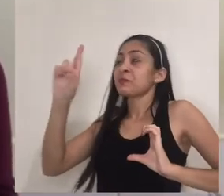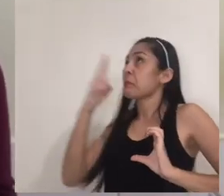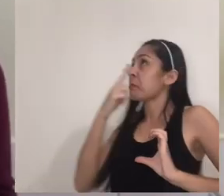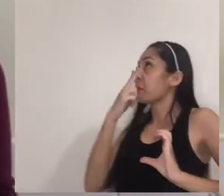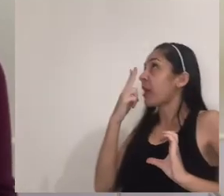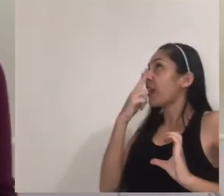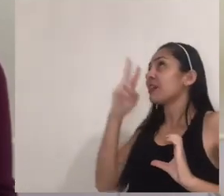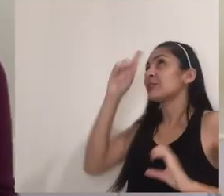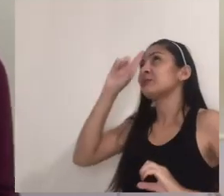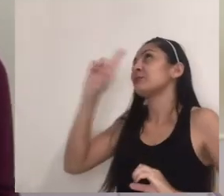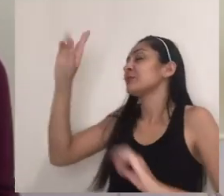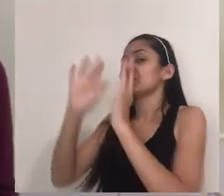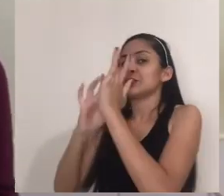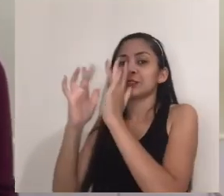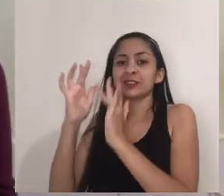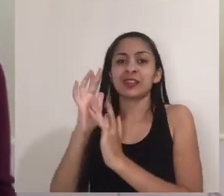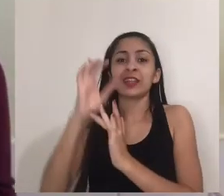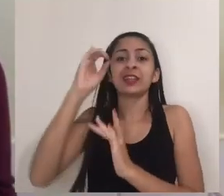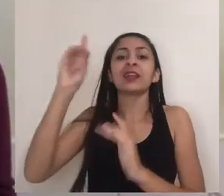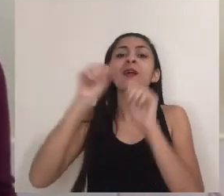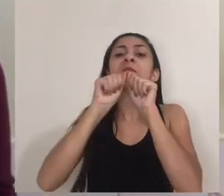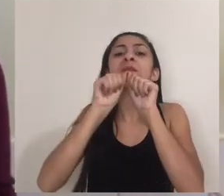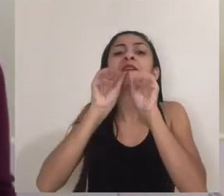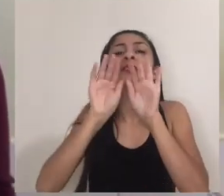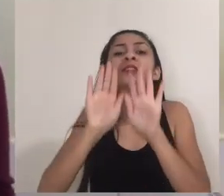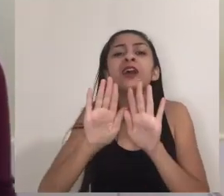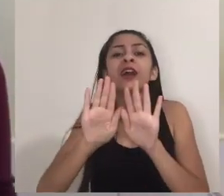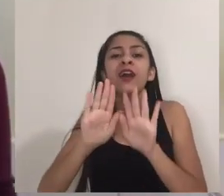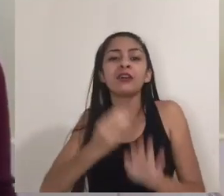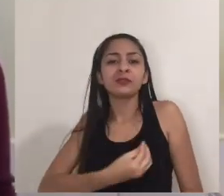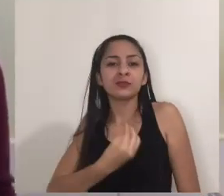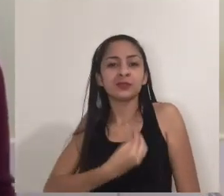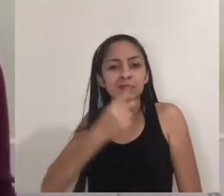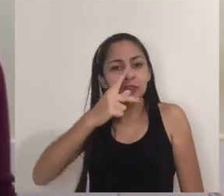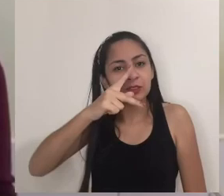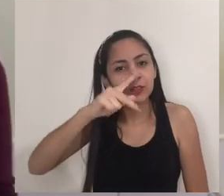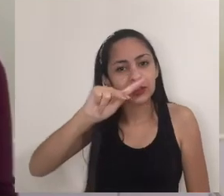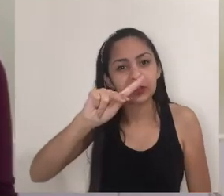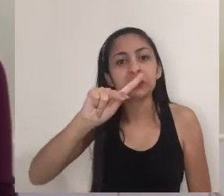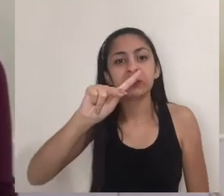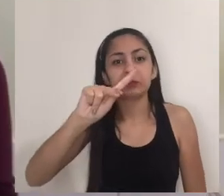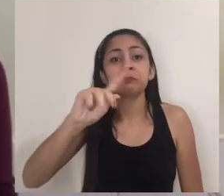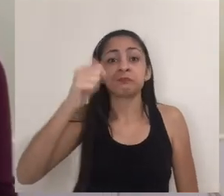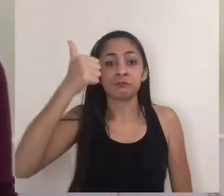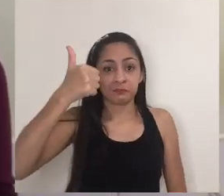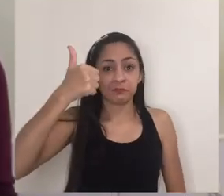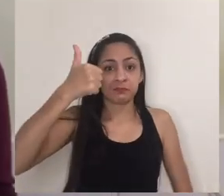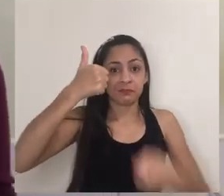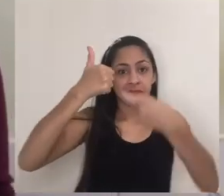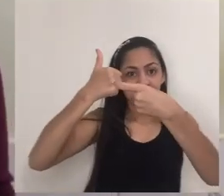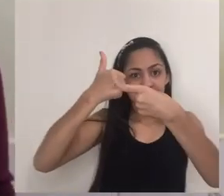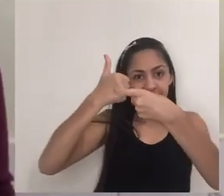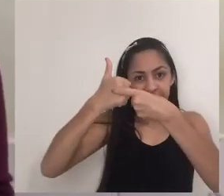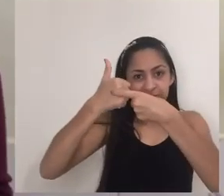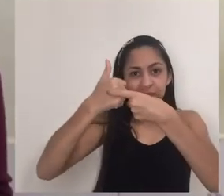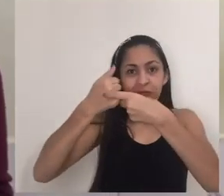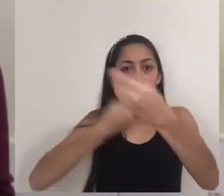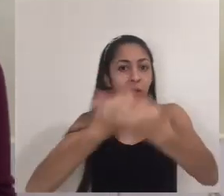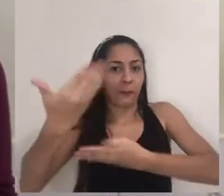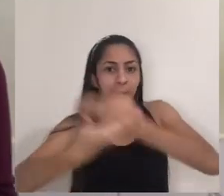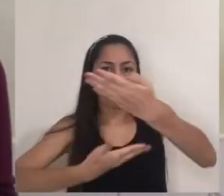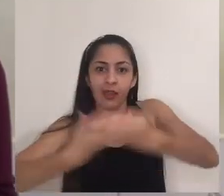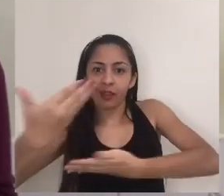parecidos com ele a cada dia. Que ele nos abençoe, que ele abençoe a sua vida E você pode curtir o nosso